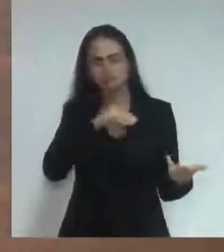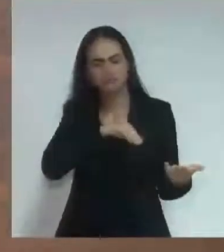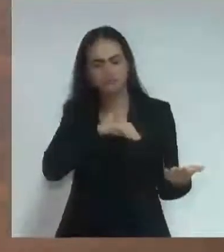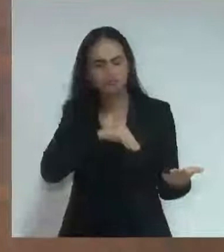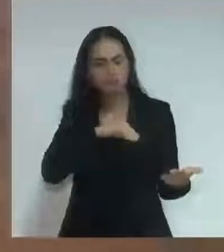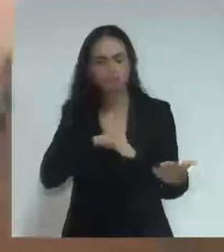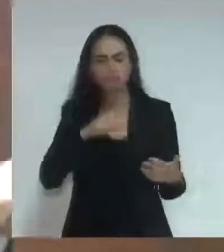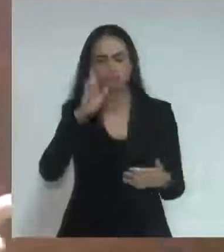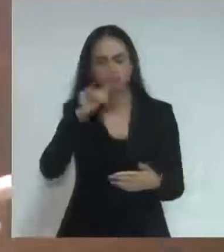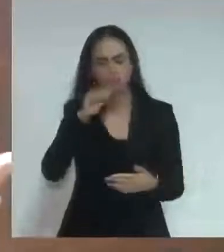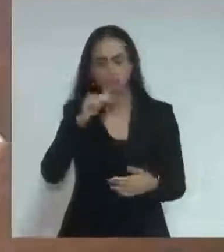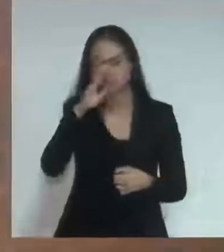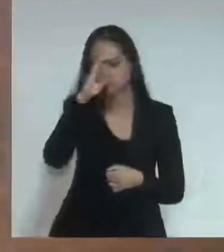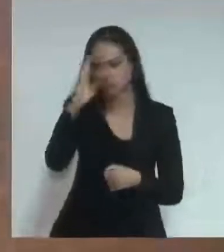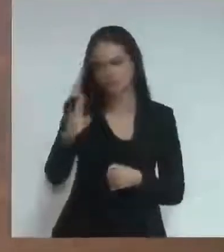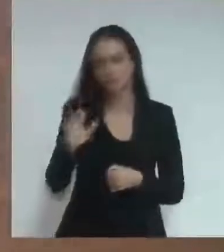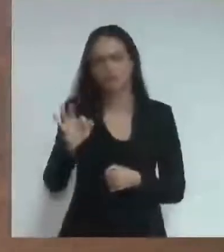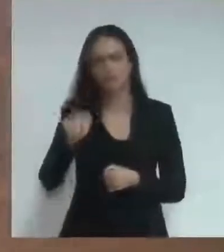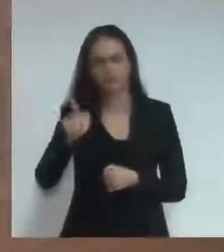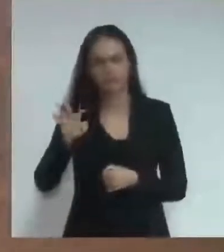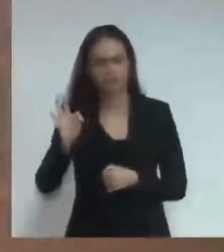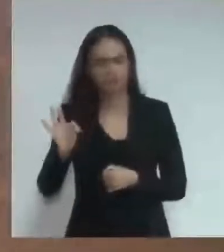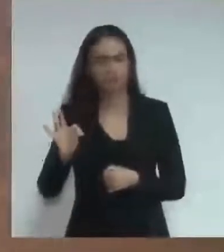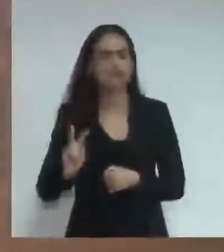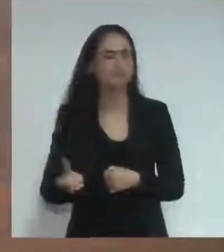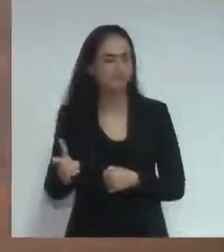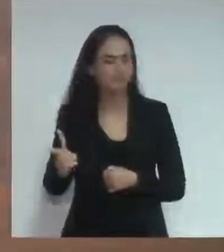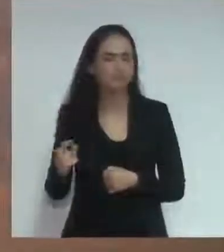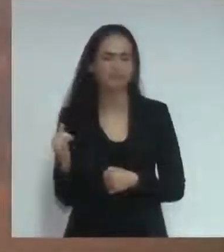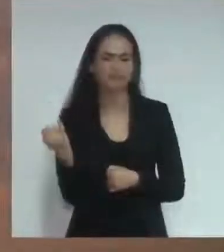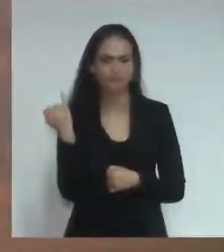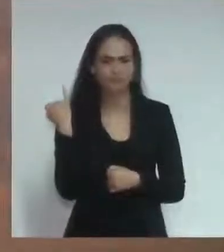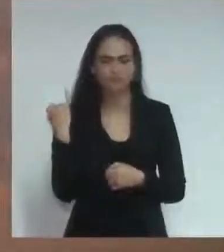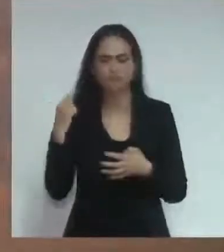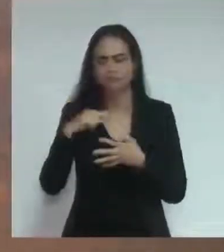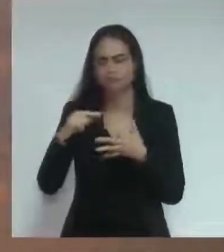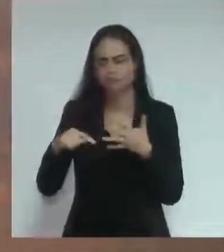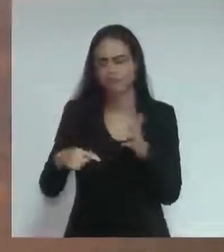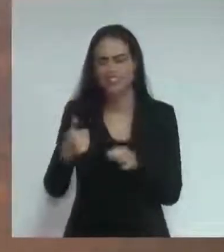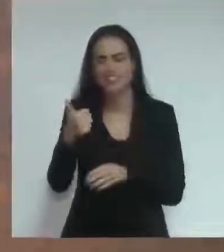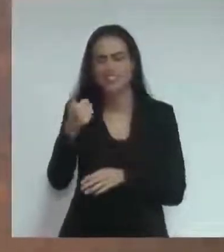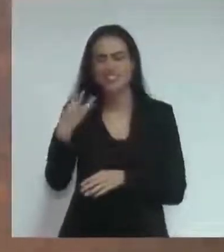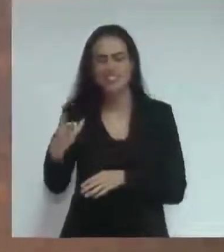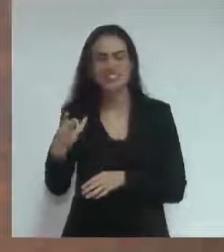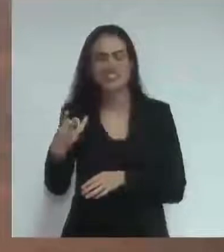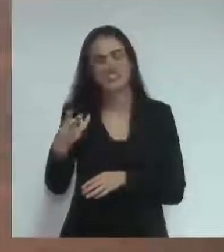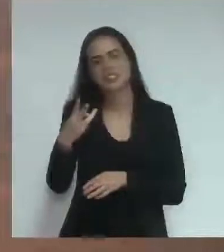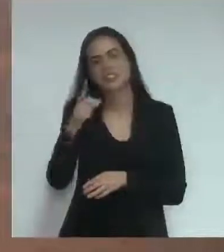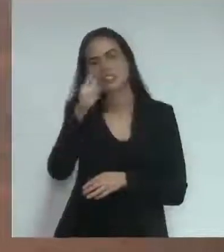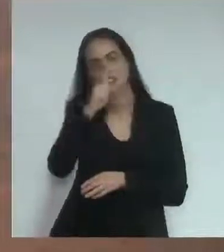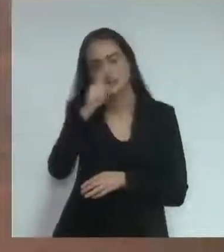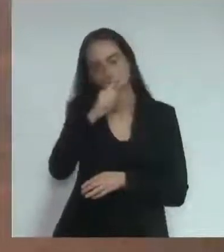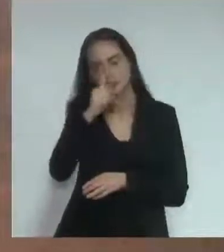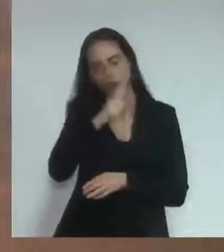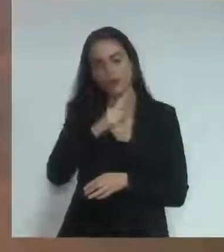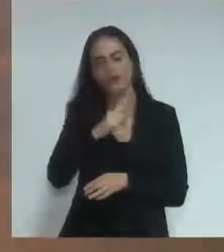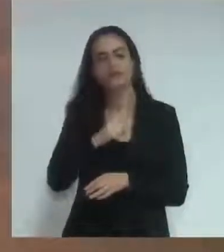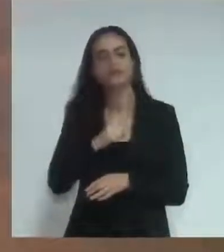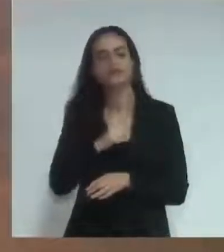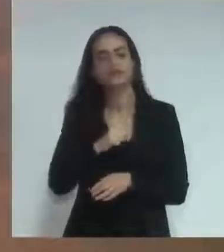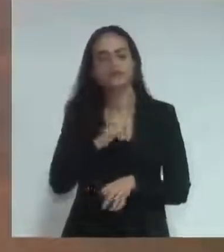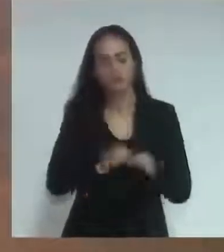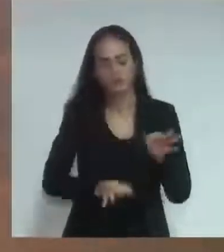fundo de garantia, entre outras coisas, dos 13 pontos de improbidade apontados pelo Ministério Público de Contas. Então,